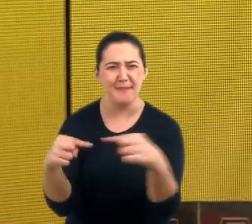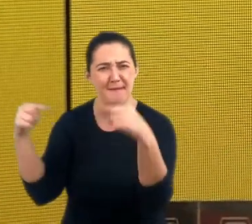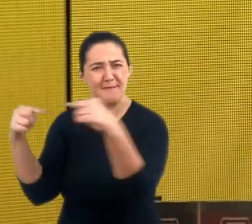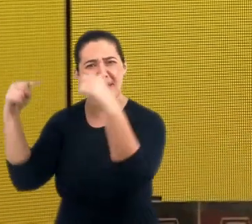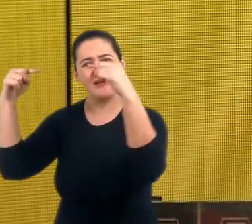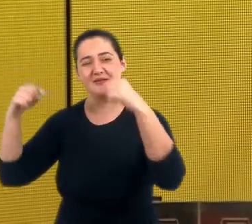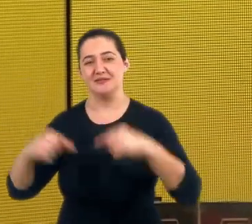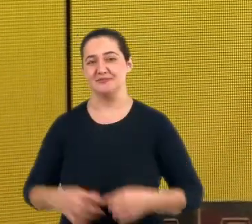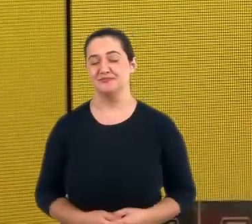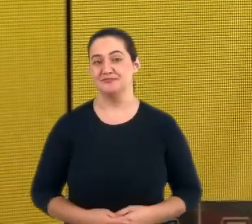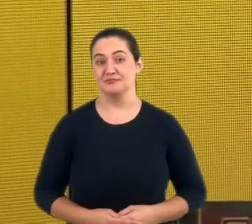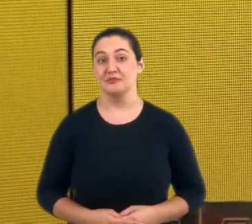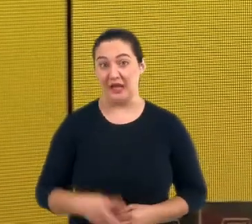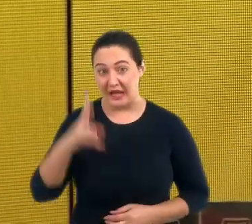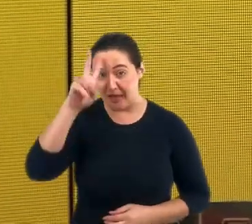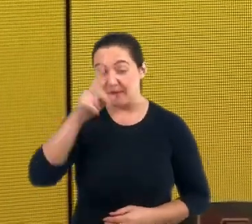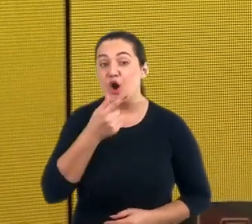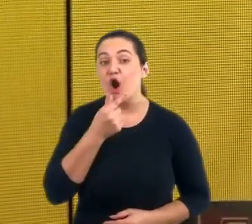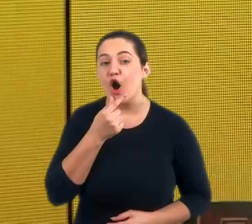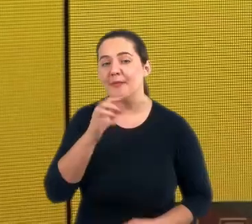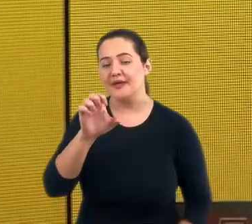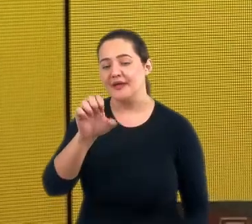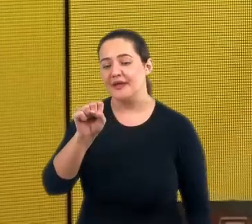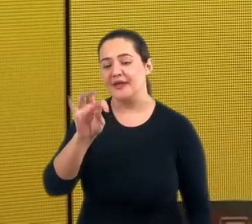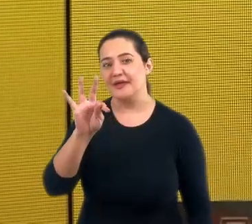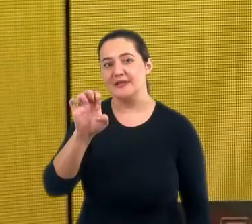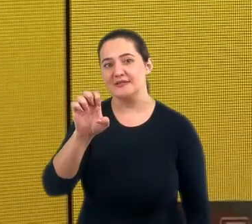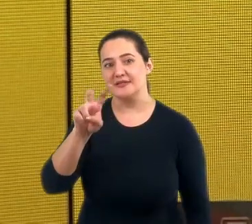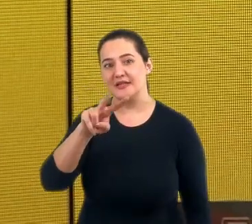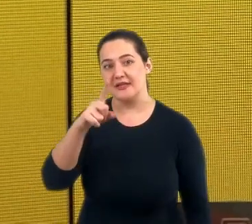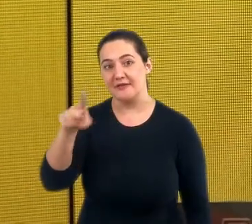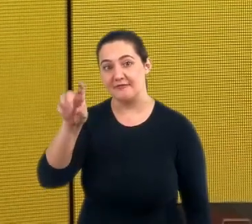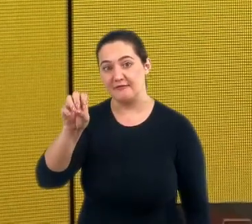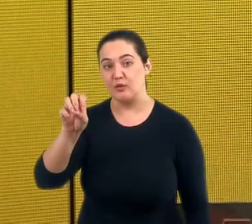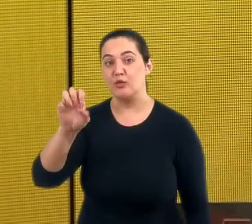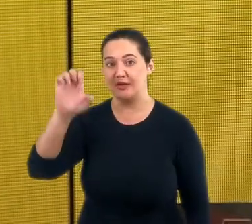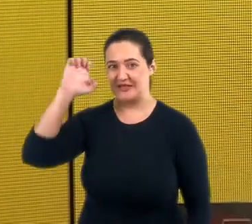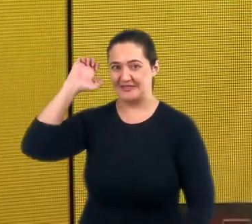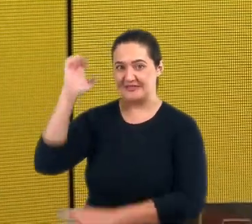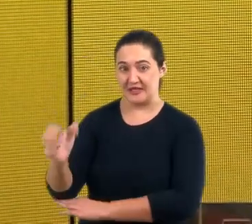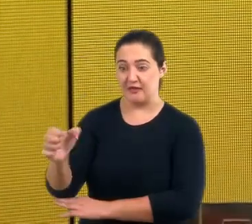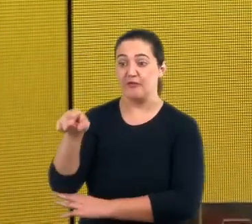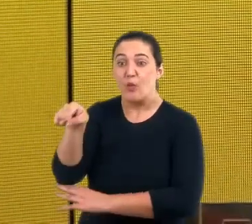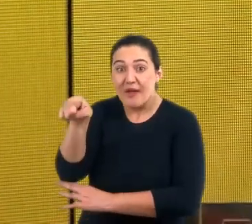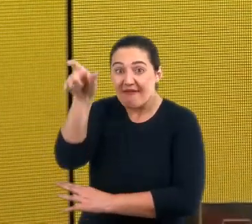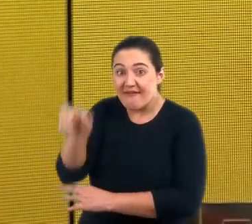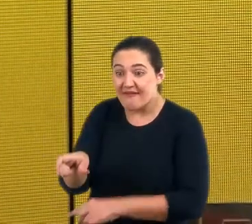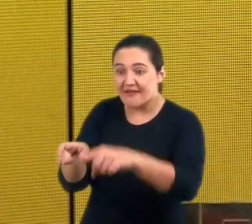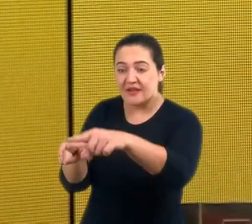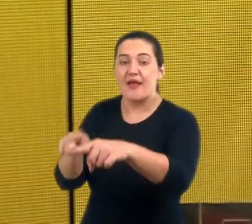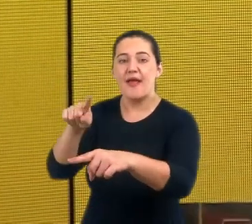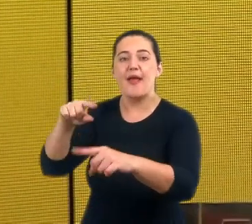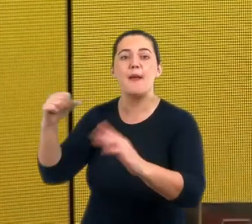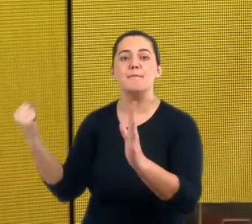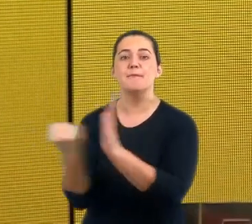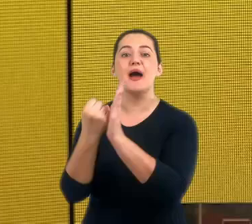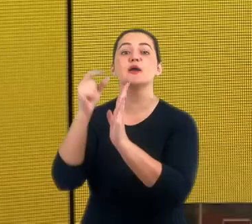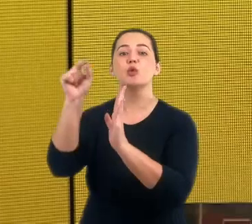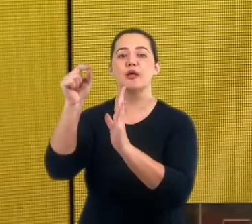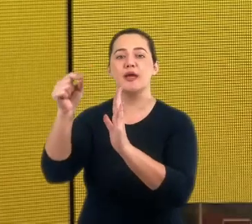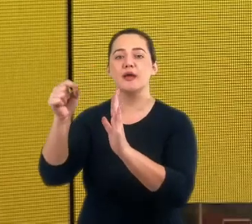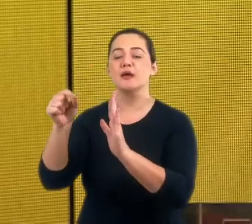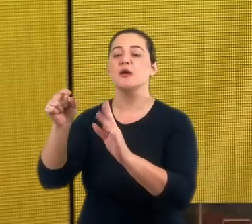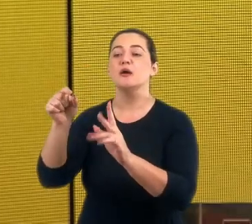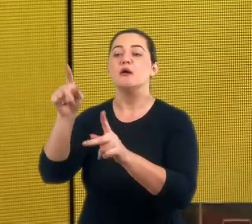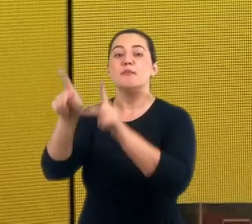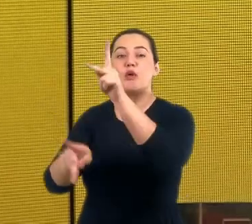o evento histórico que marca a ruptura, de fato, do judaísmo antigo com a